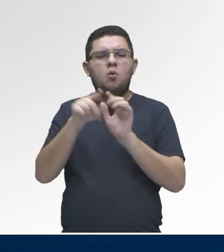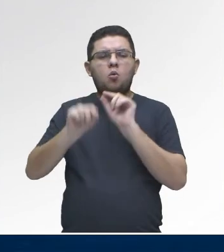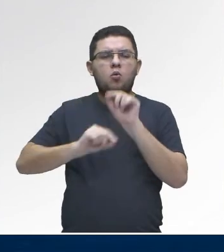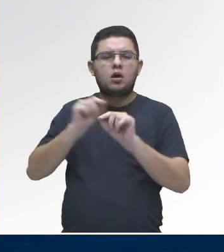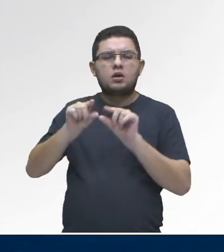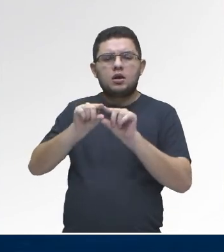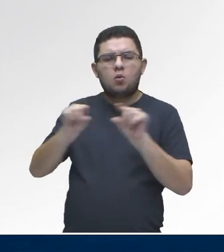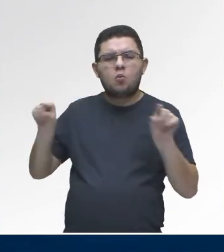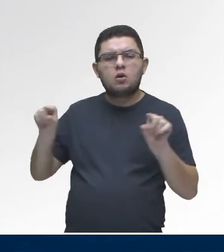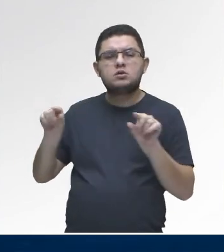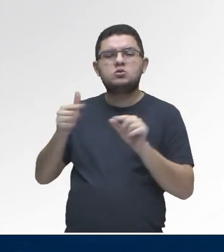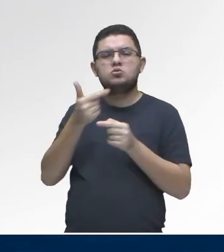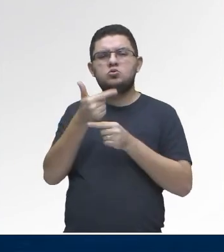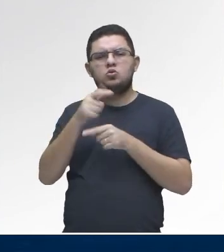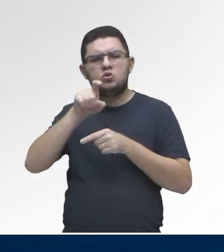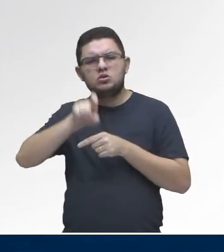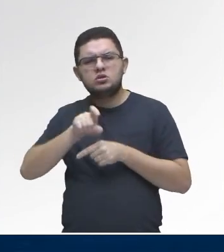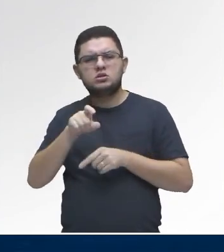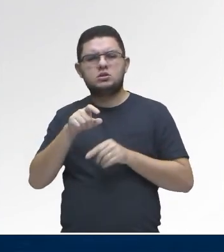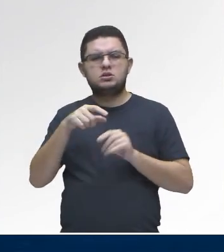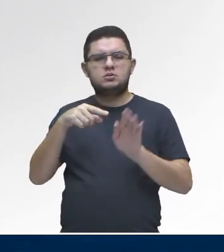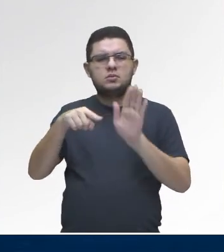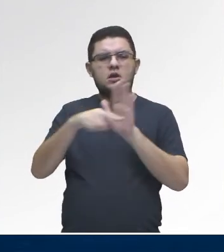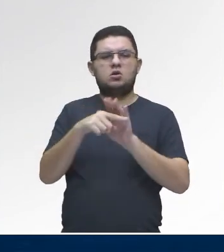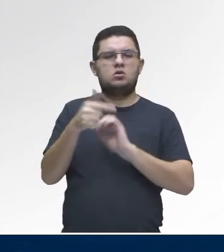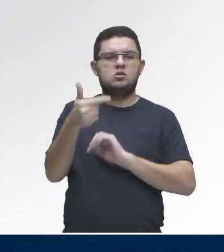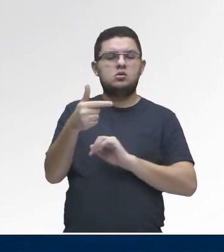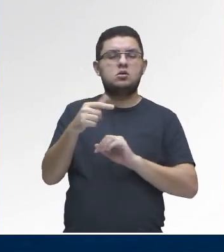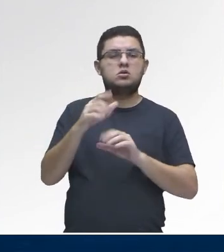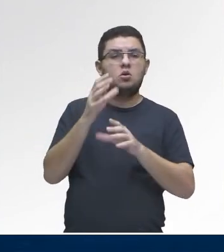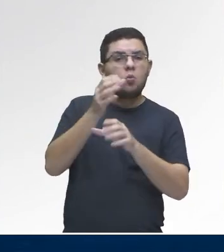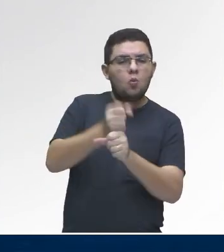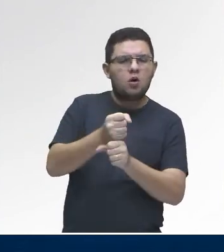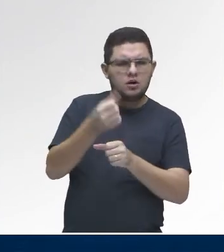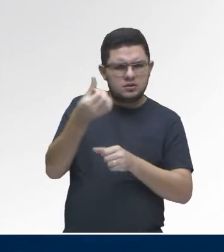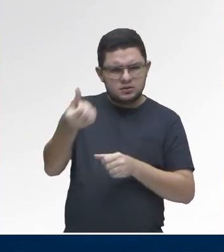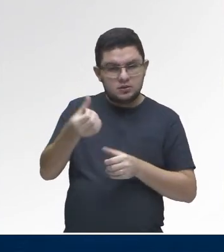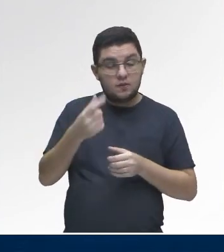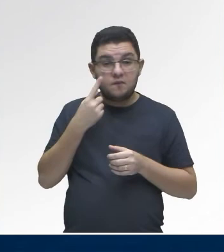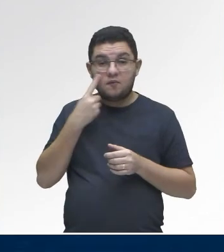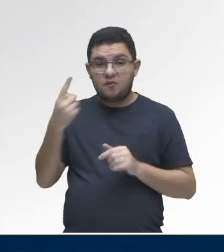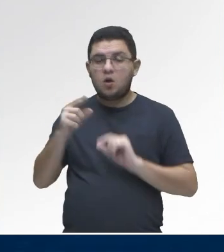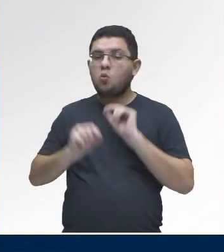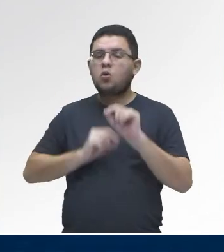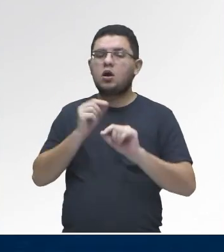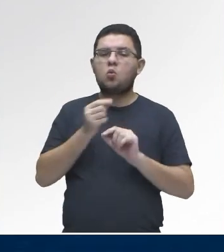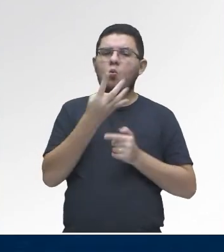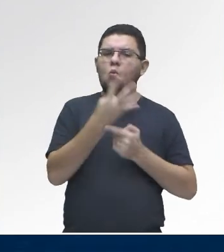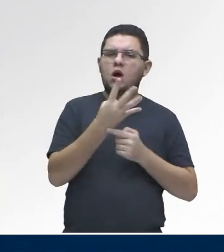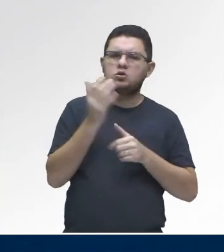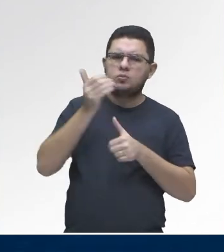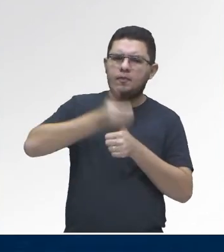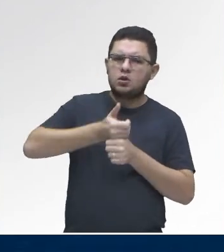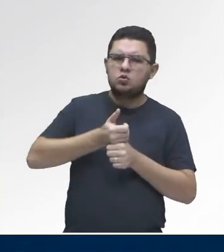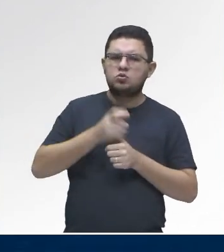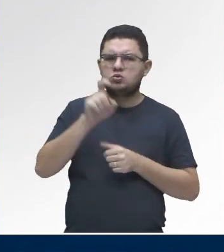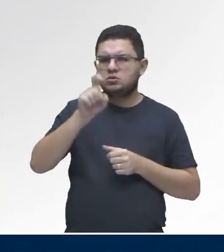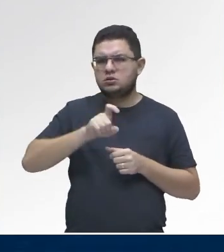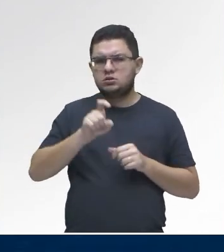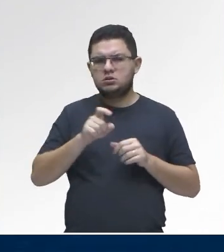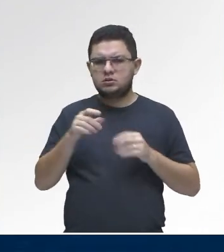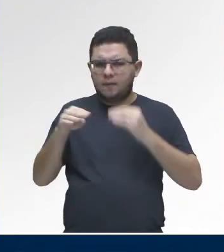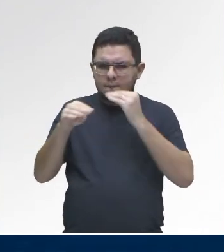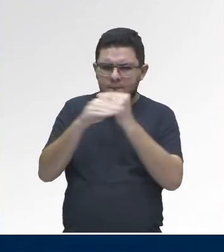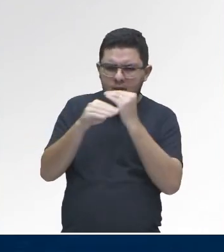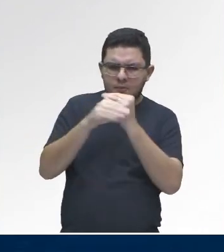verdade. Então, eu só substituí o 4 no lugar do x e eu repito todo o resto